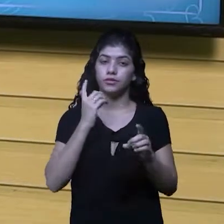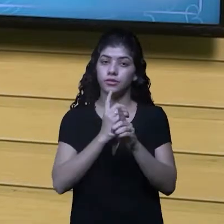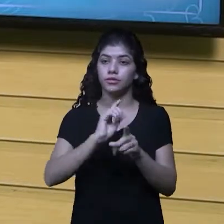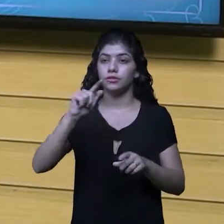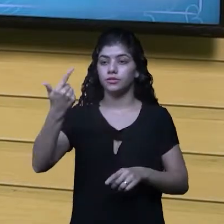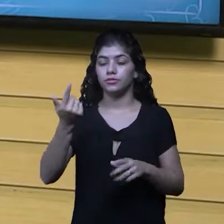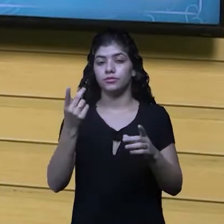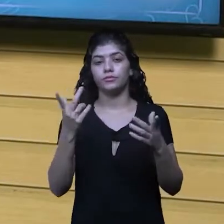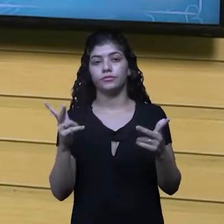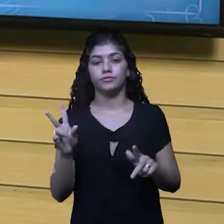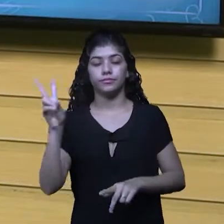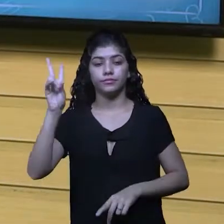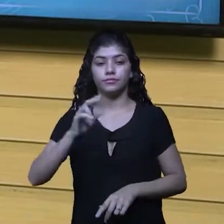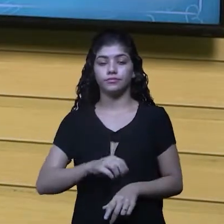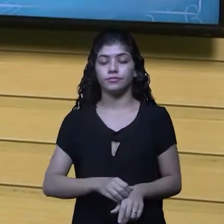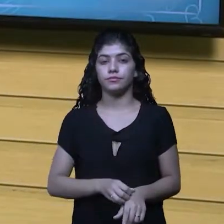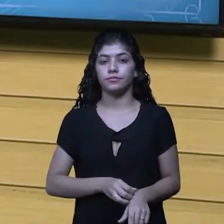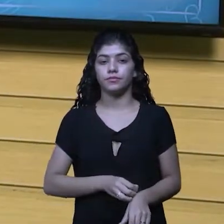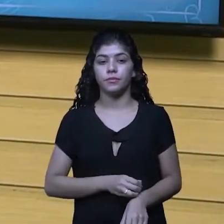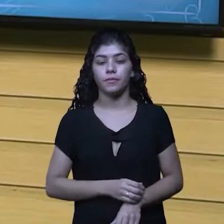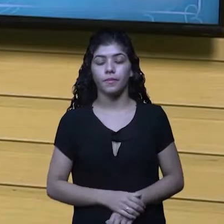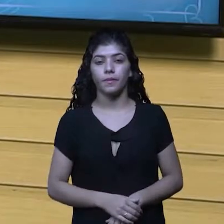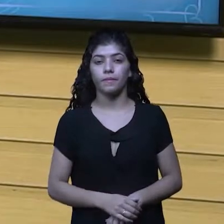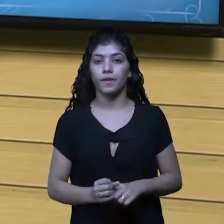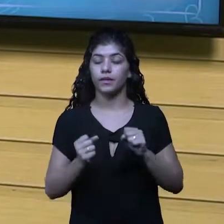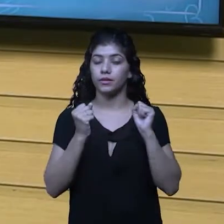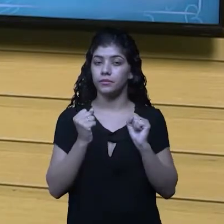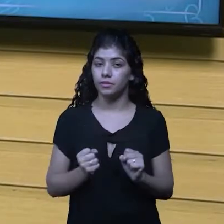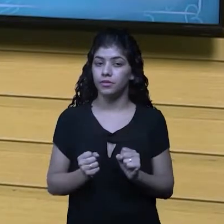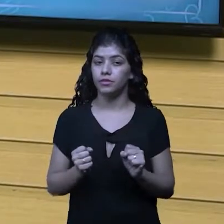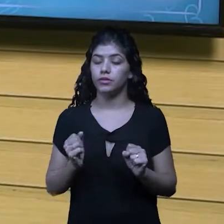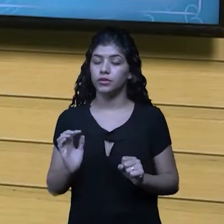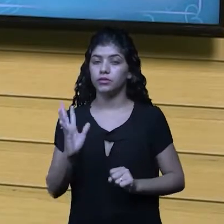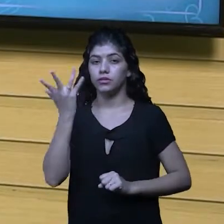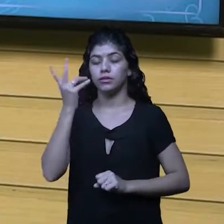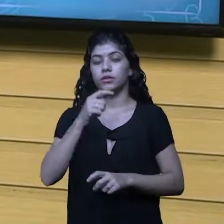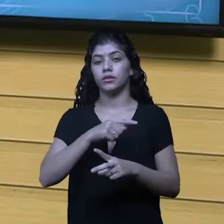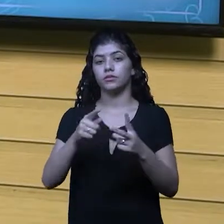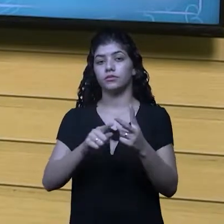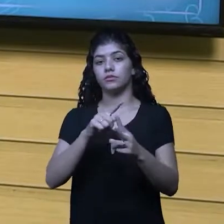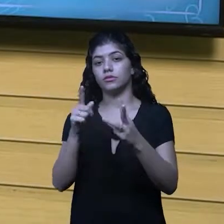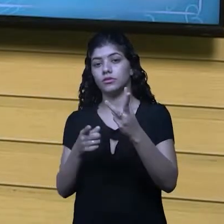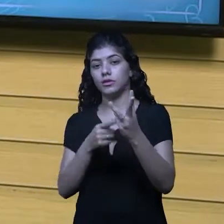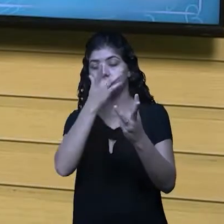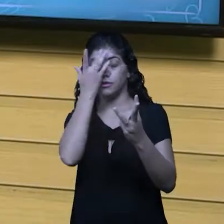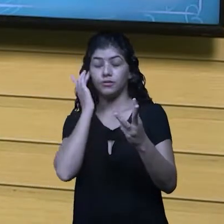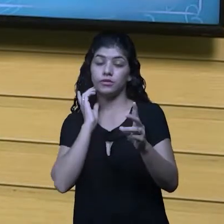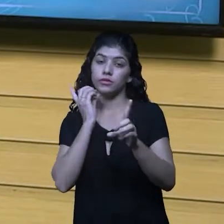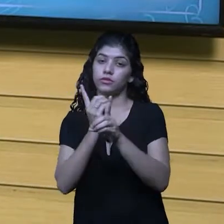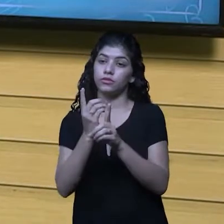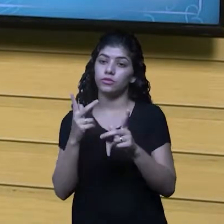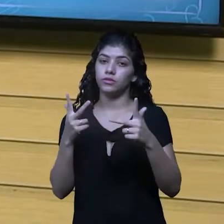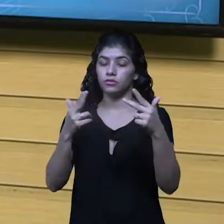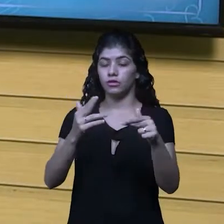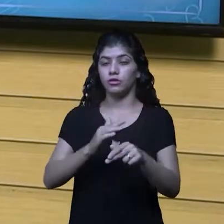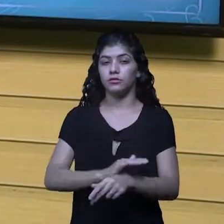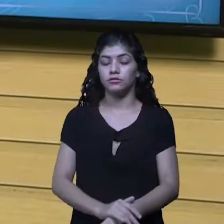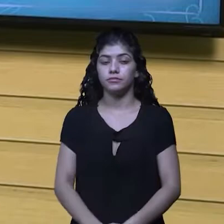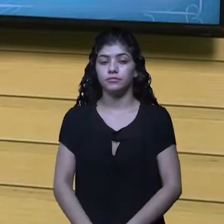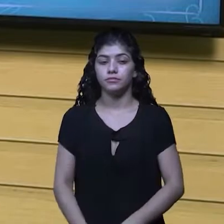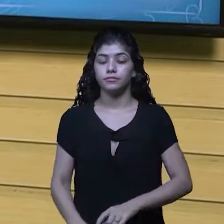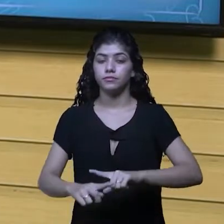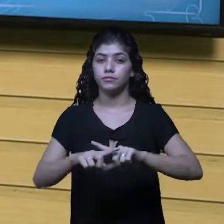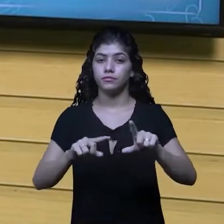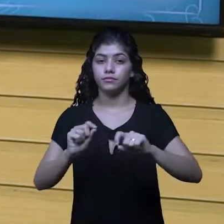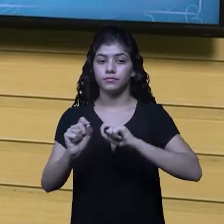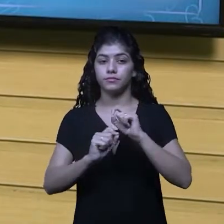diferente. Não necessariamente. Pode sim ocorrer que 2 ou 3 pessoas encontrem valores idênticos, mas não quer